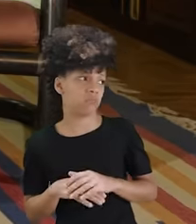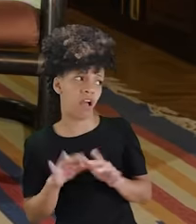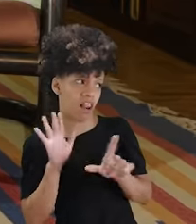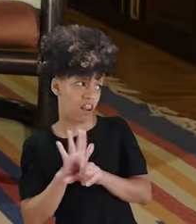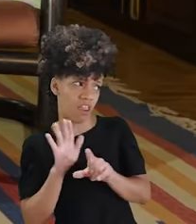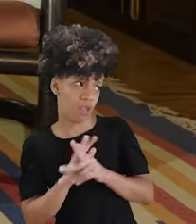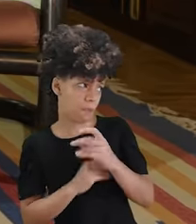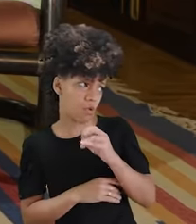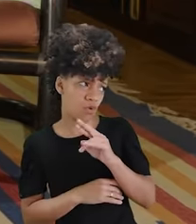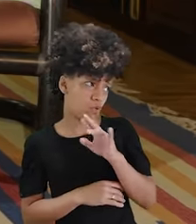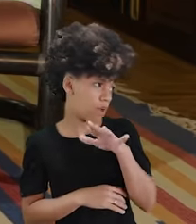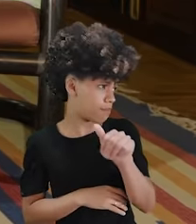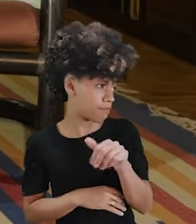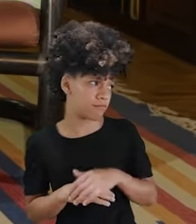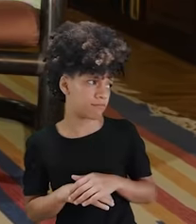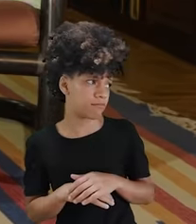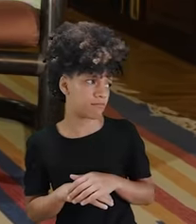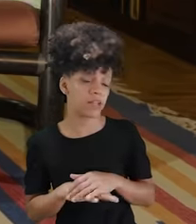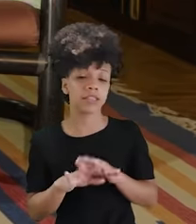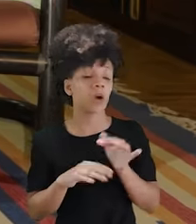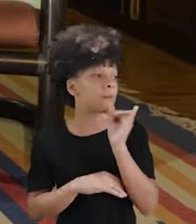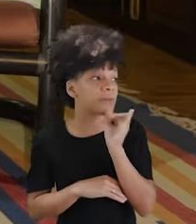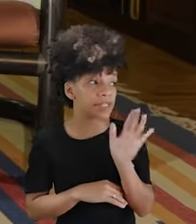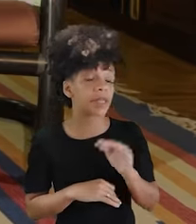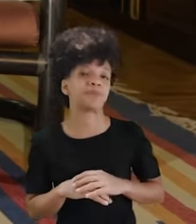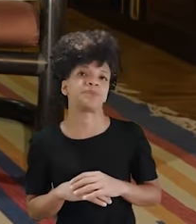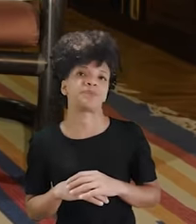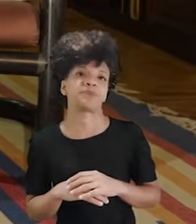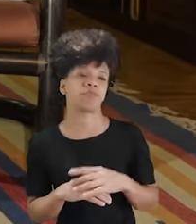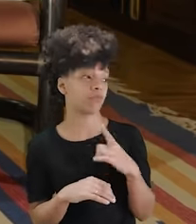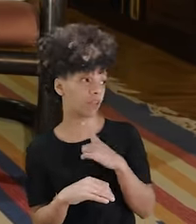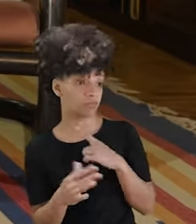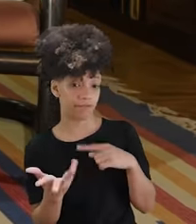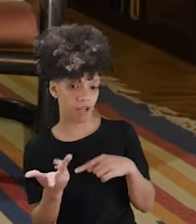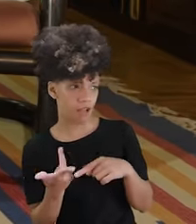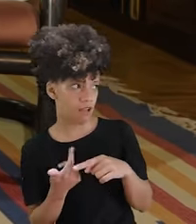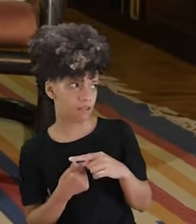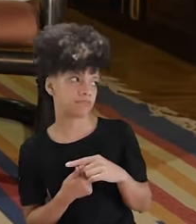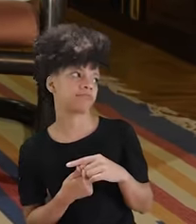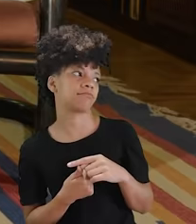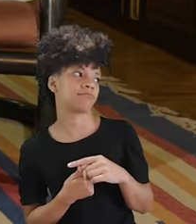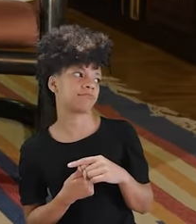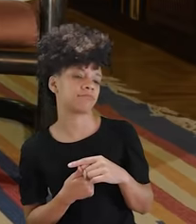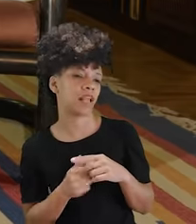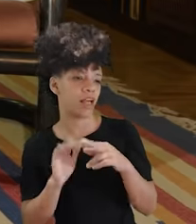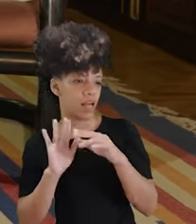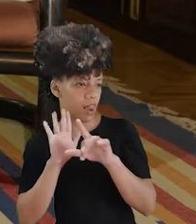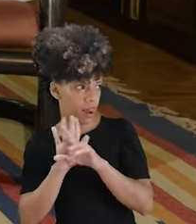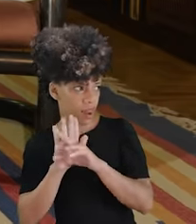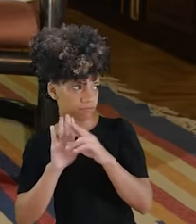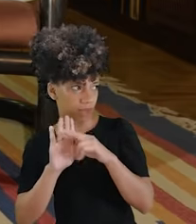fazer outra coisa que te mandei por toalha e portuária e ela tem por exemplo tem várias várias